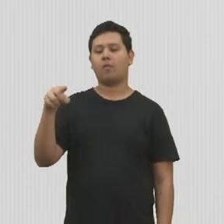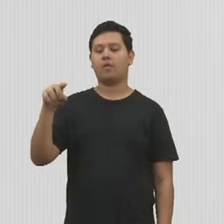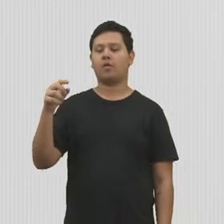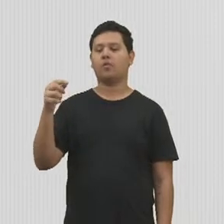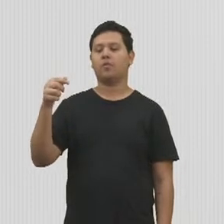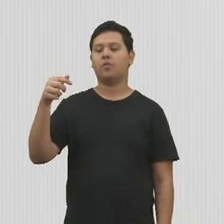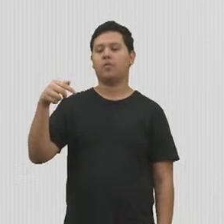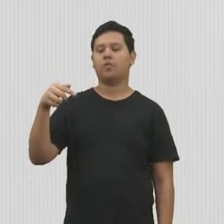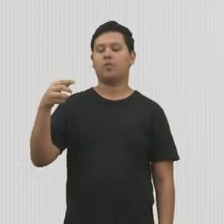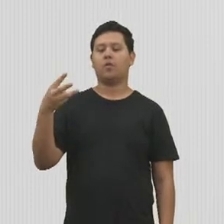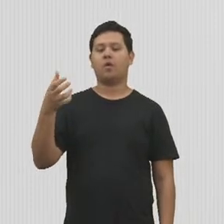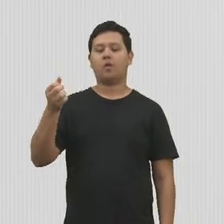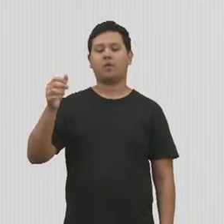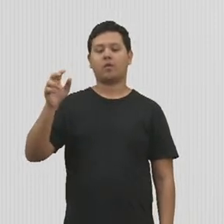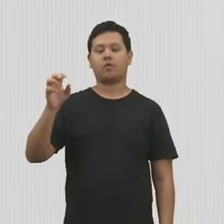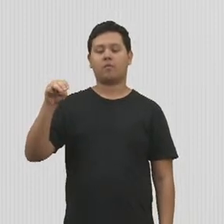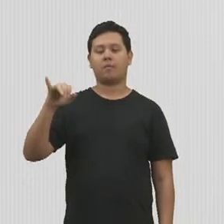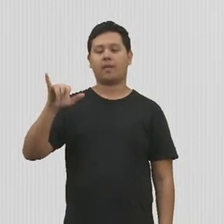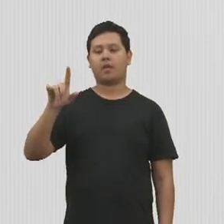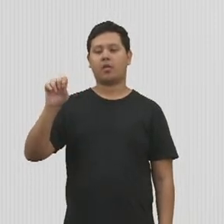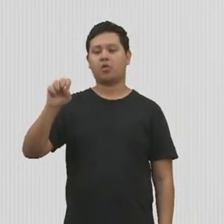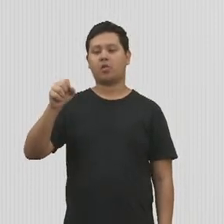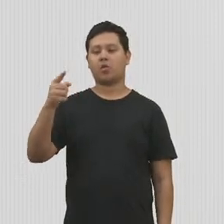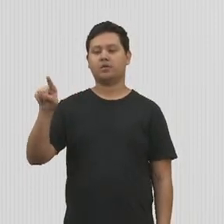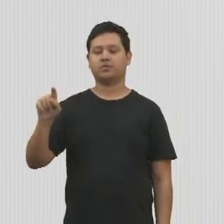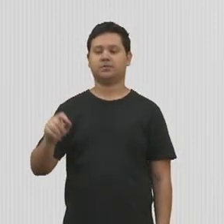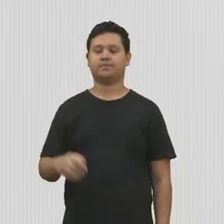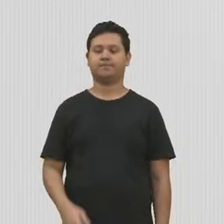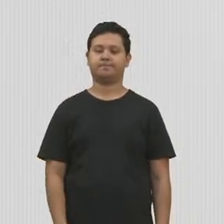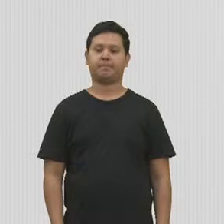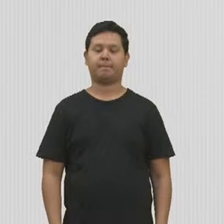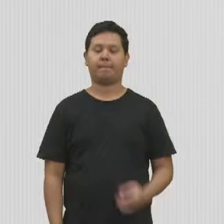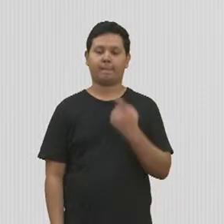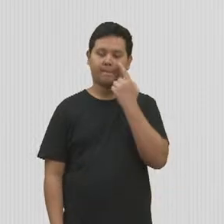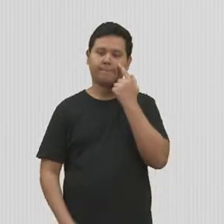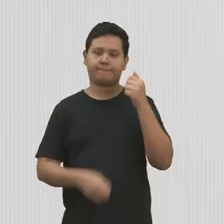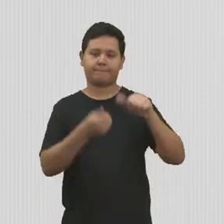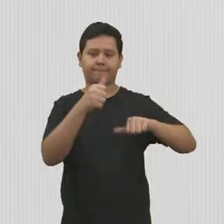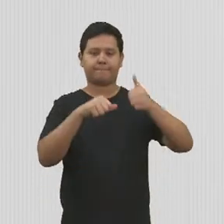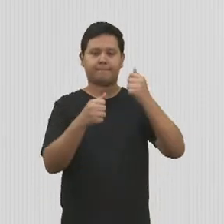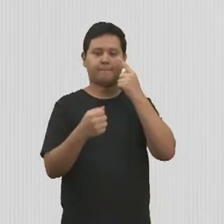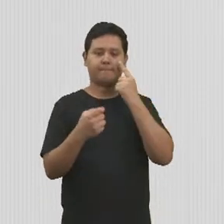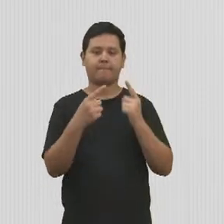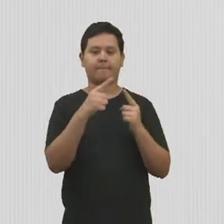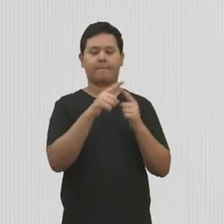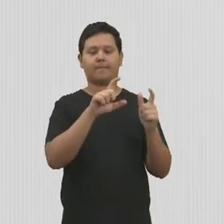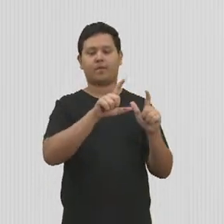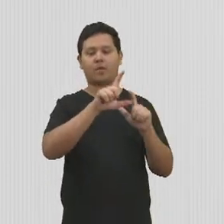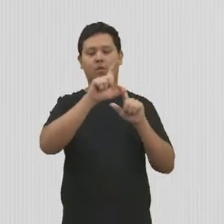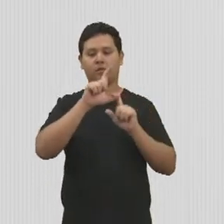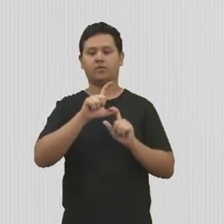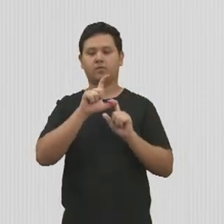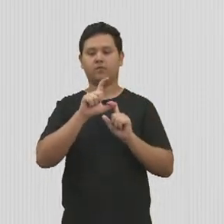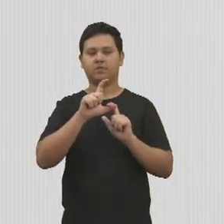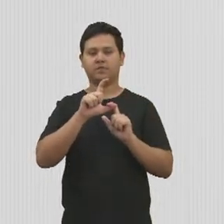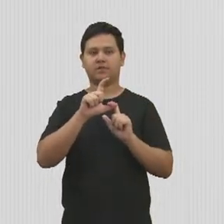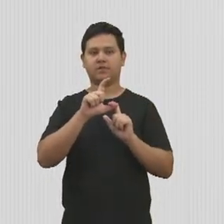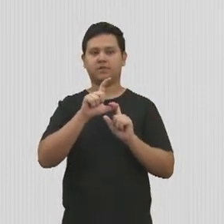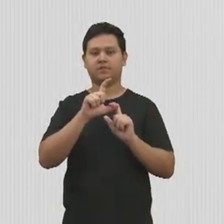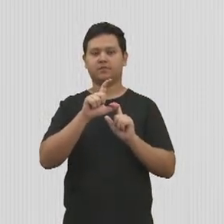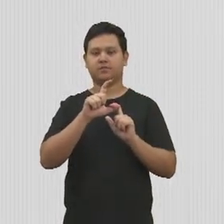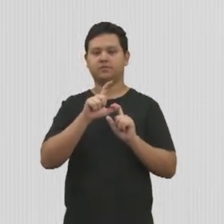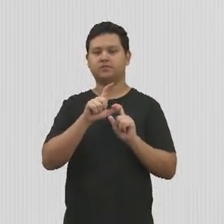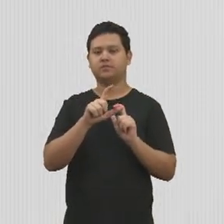1.276.000.000. Pode passar, por gentileza? O primeiro fator que a gente analisa aqui é a dívida, né? A dívida consolidada,